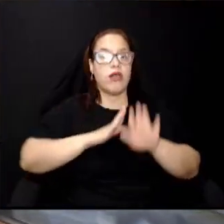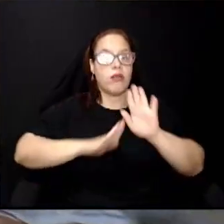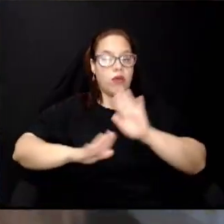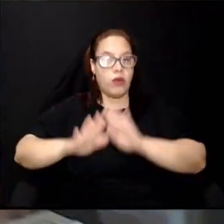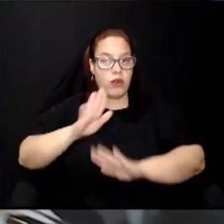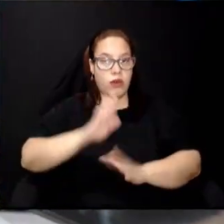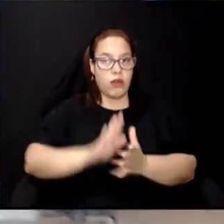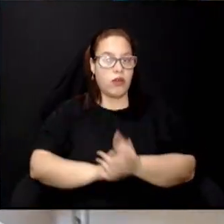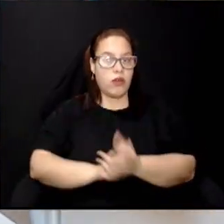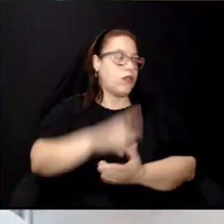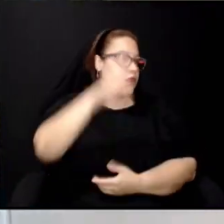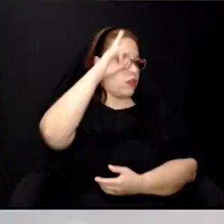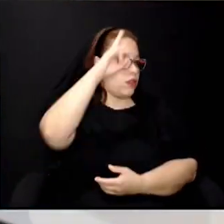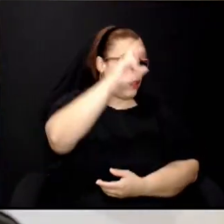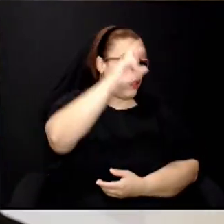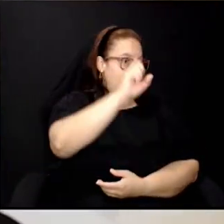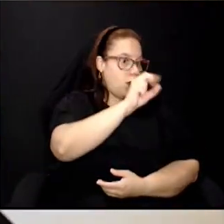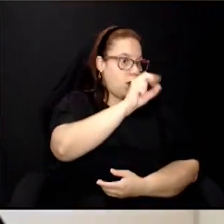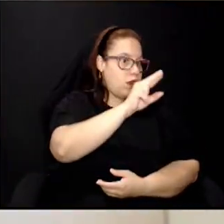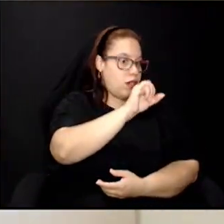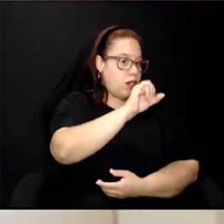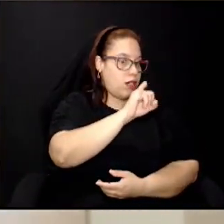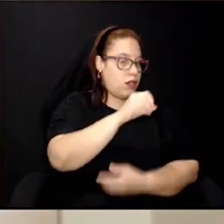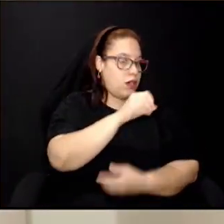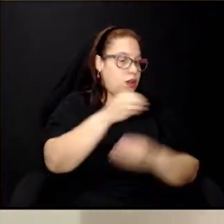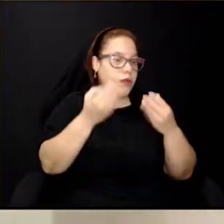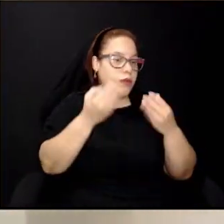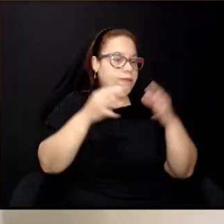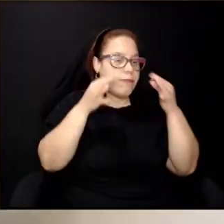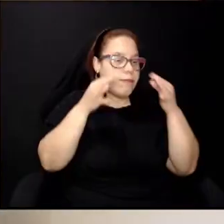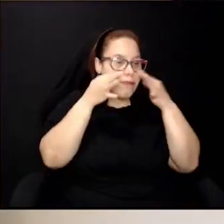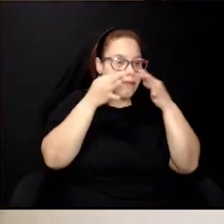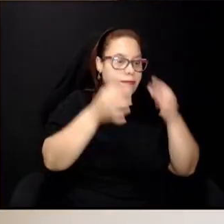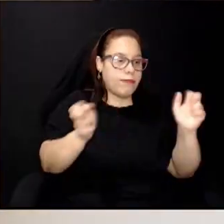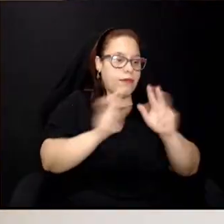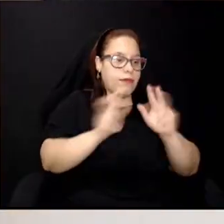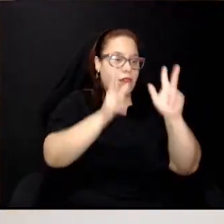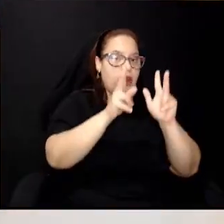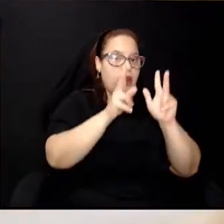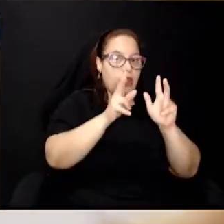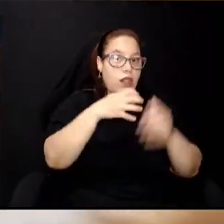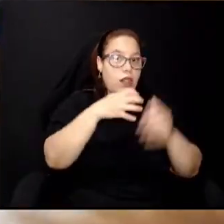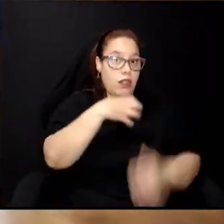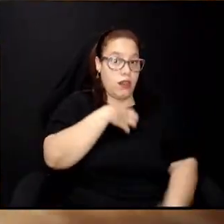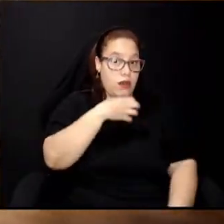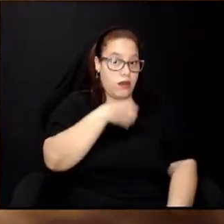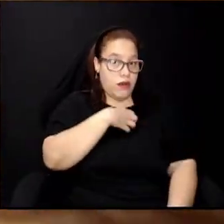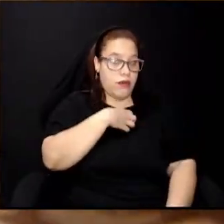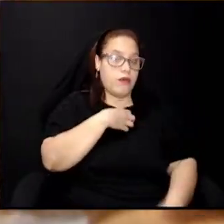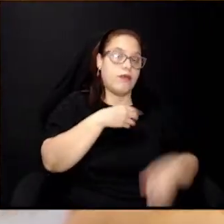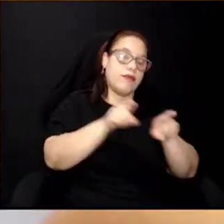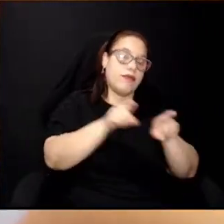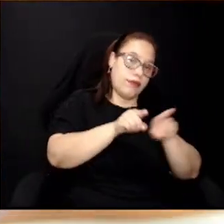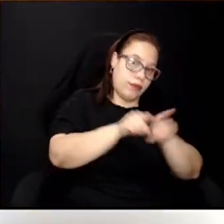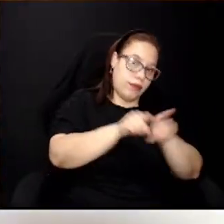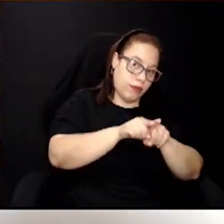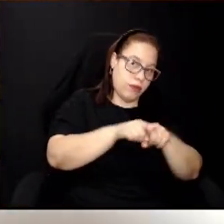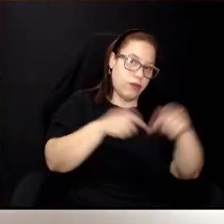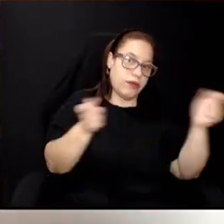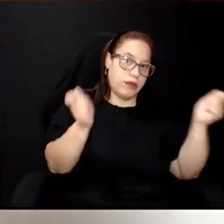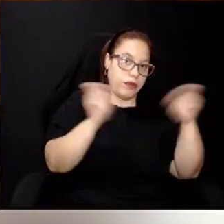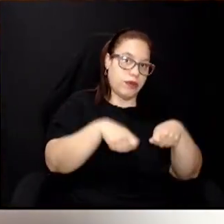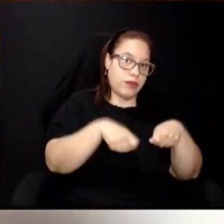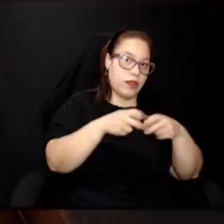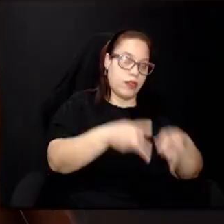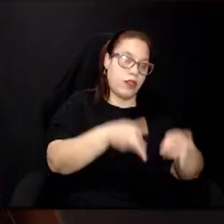história da Suzy nos mostra o quão atento devemos ser aos sinais. Da mesma forma, é possível perceber